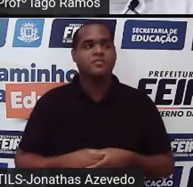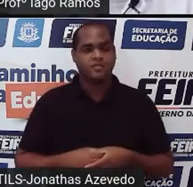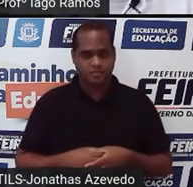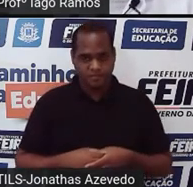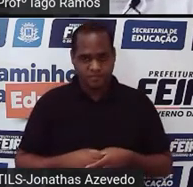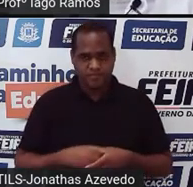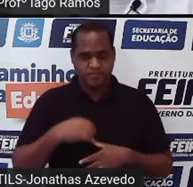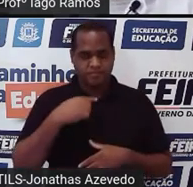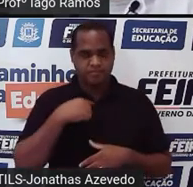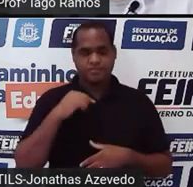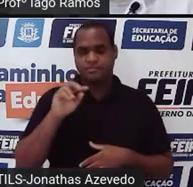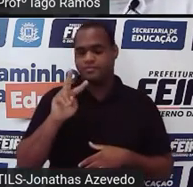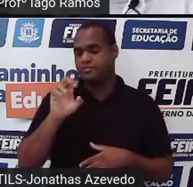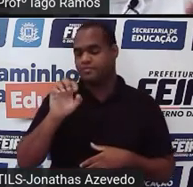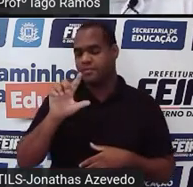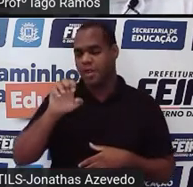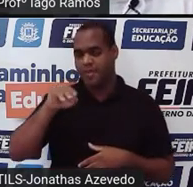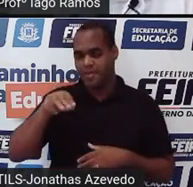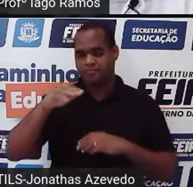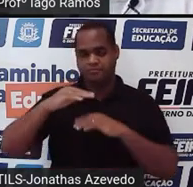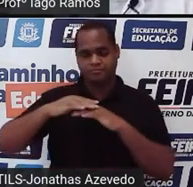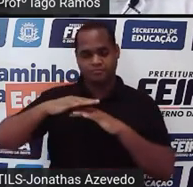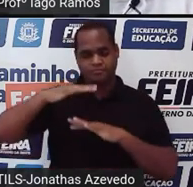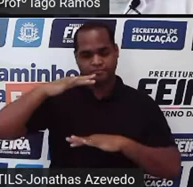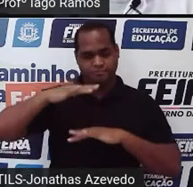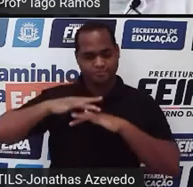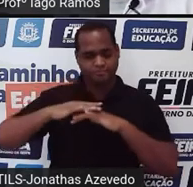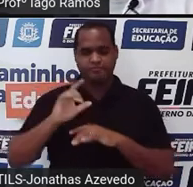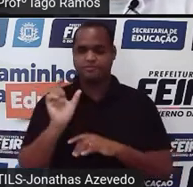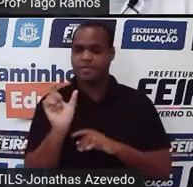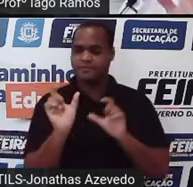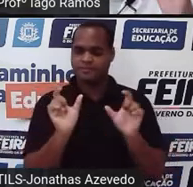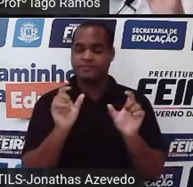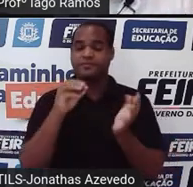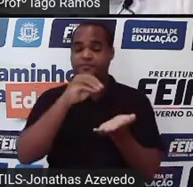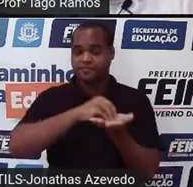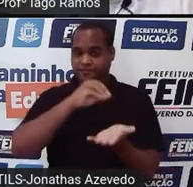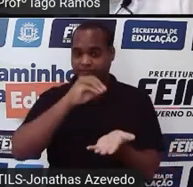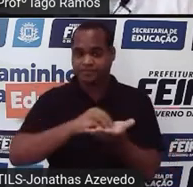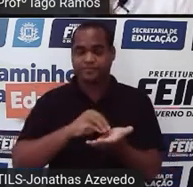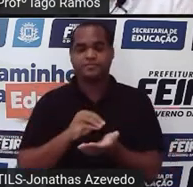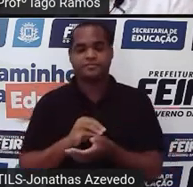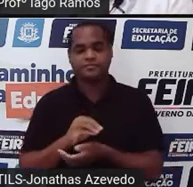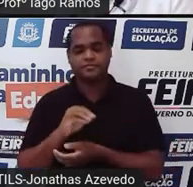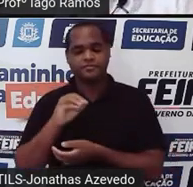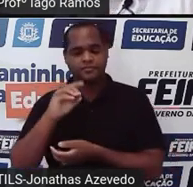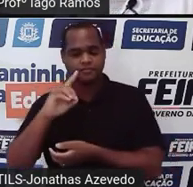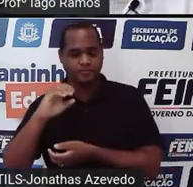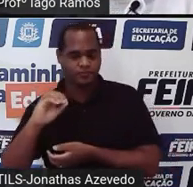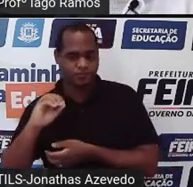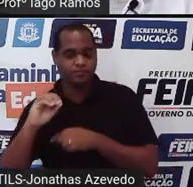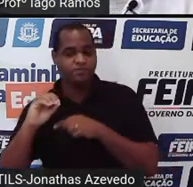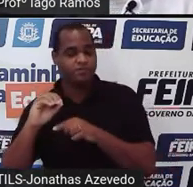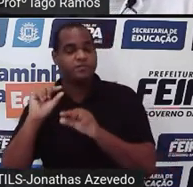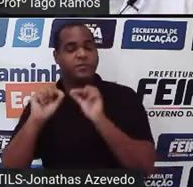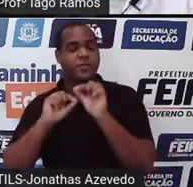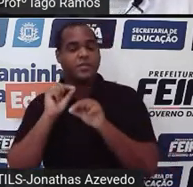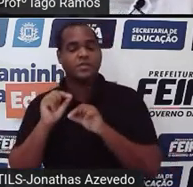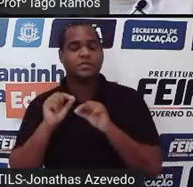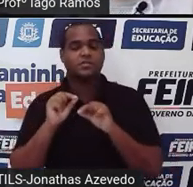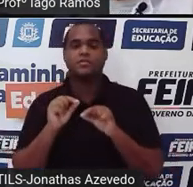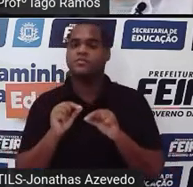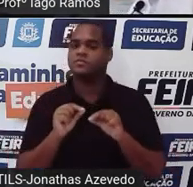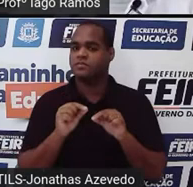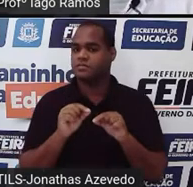volume é falta uma frase uma palavra do falta outra palavra